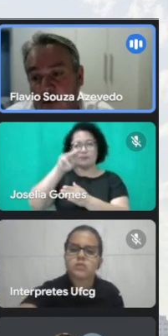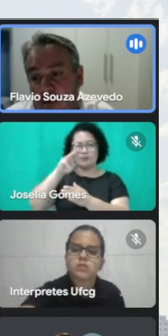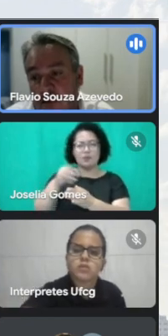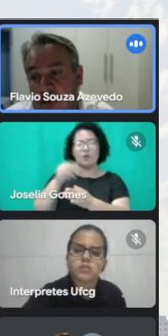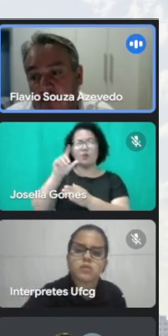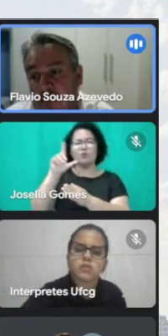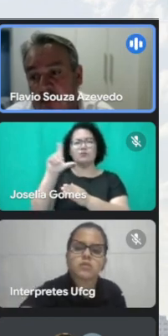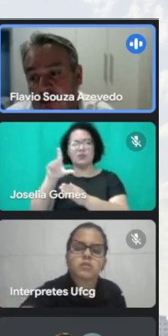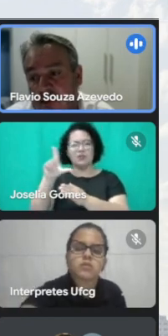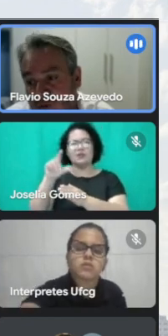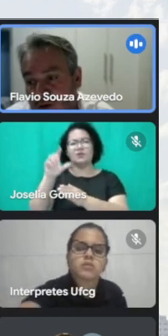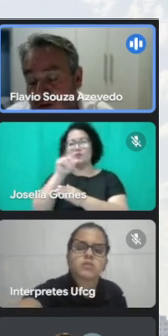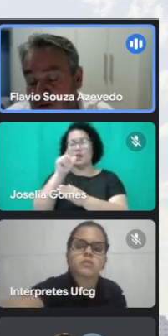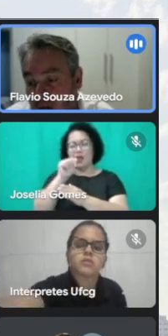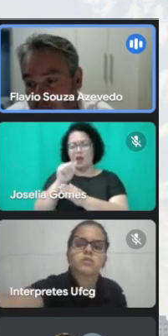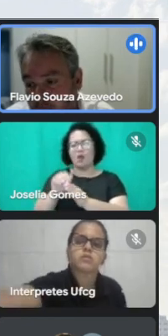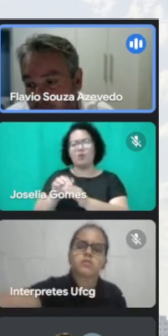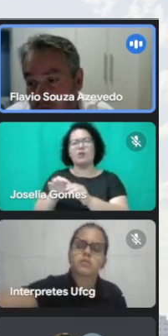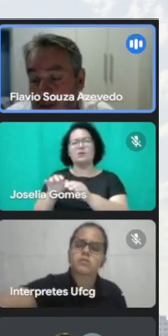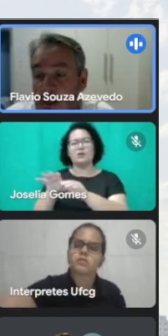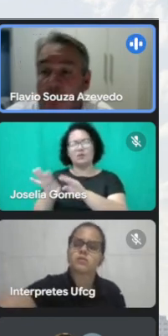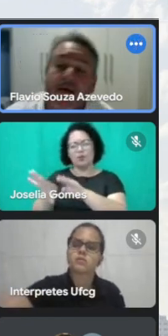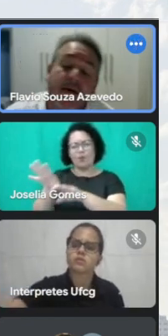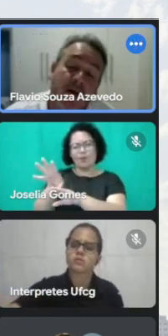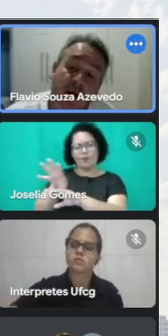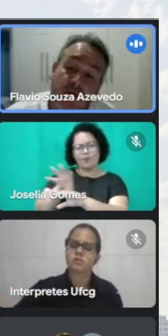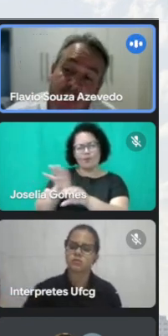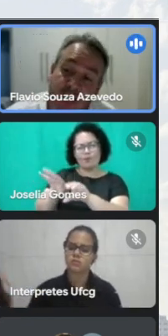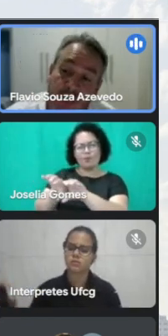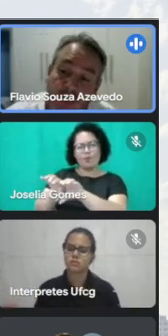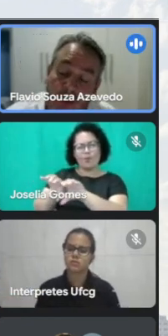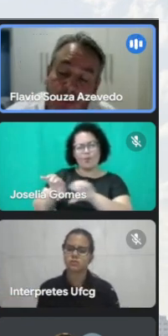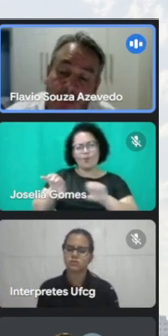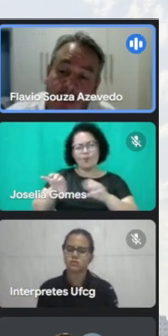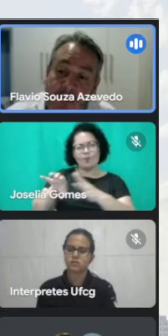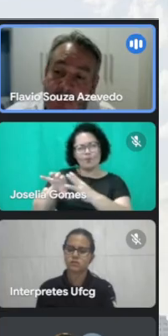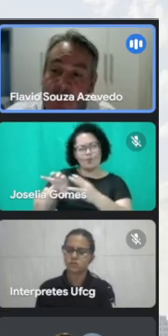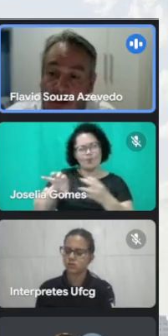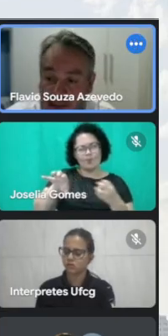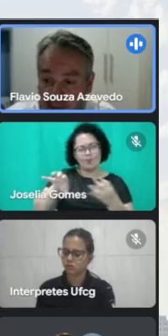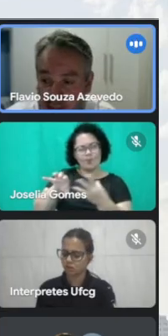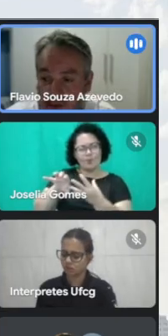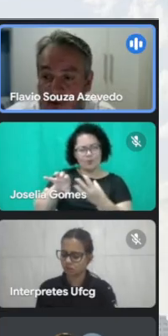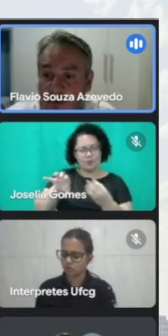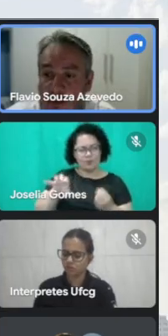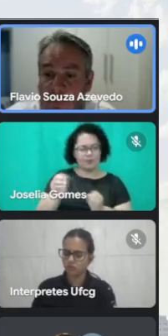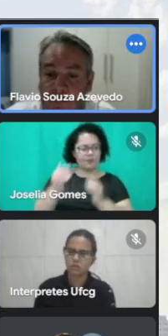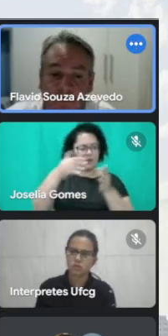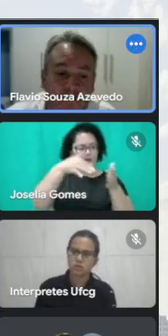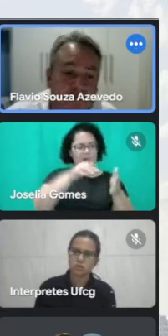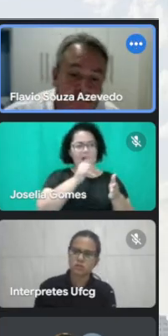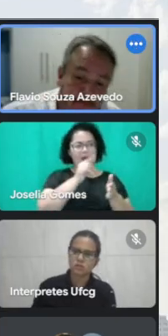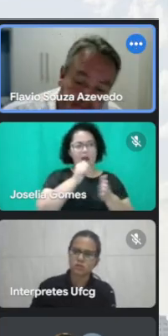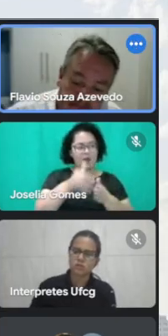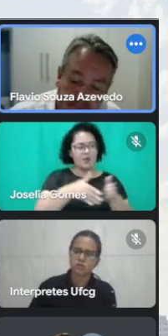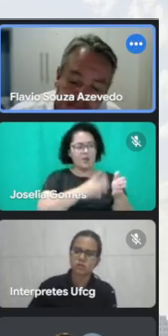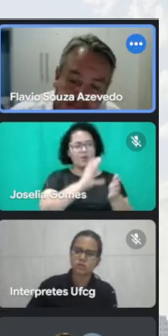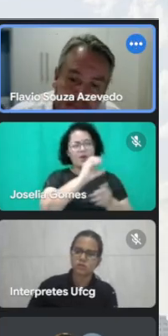passa pelo projeto de tratamento e já no finalzinho, já próximo aí ao deságua no rio Capibaribe, eles lançam novamente.